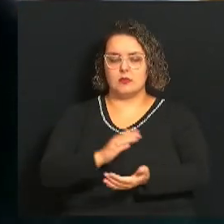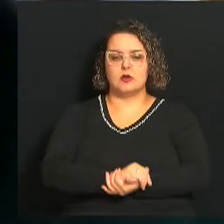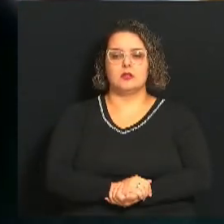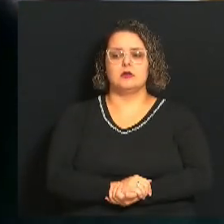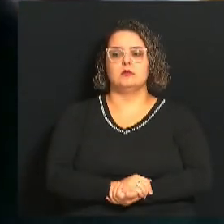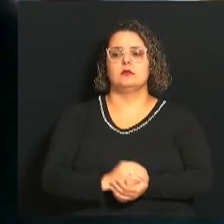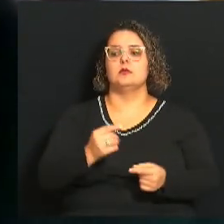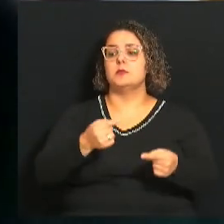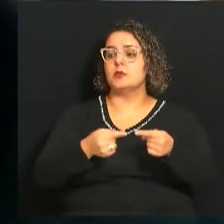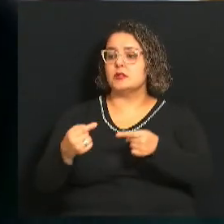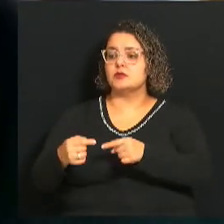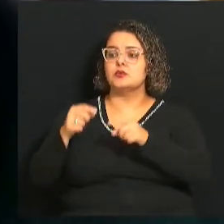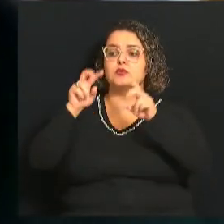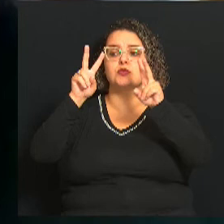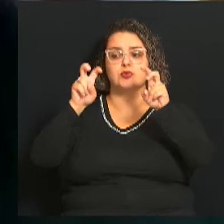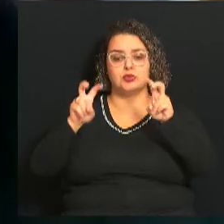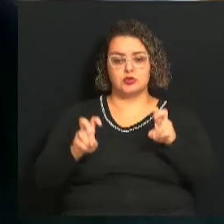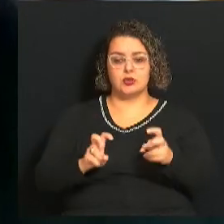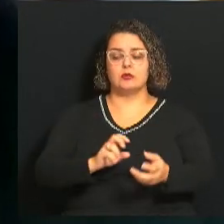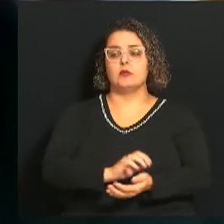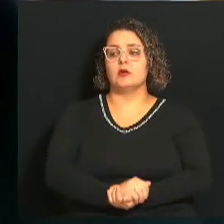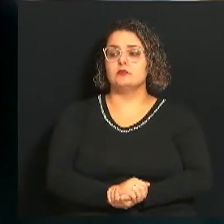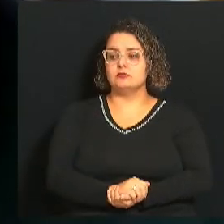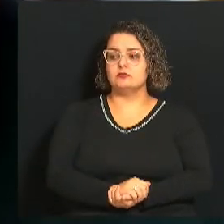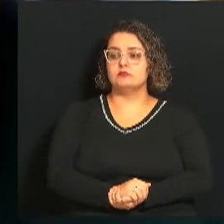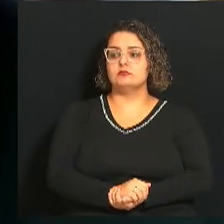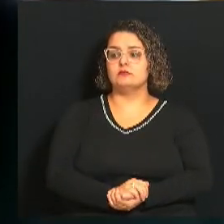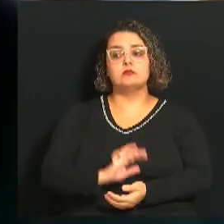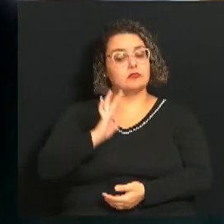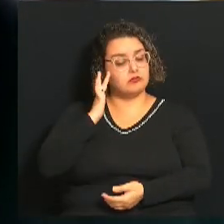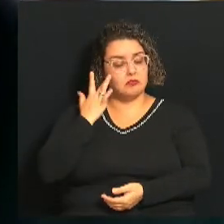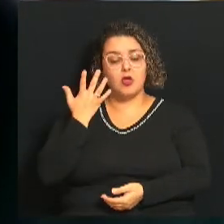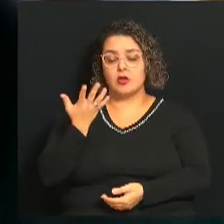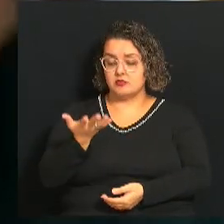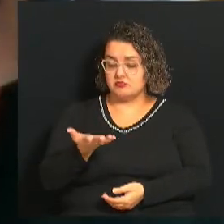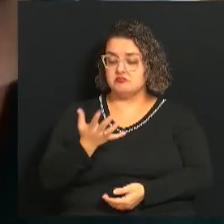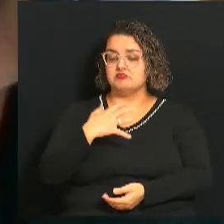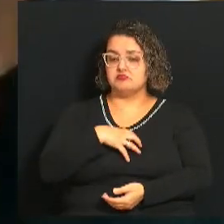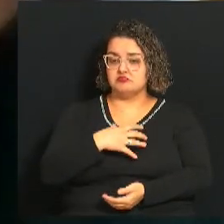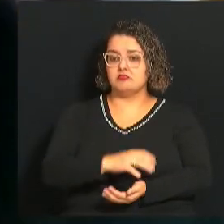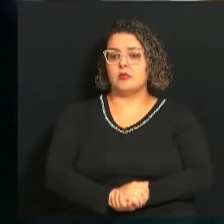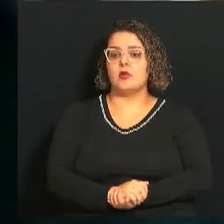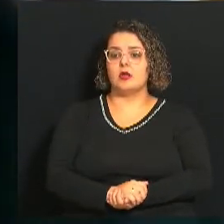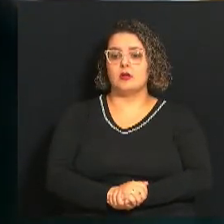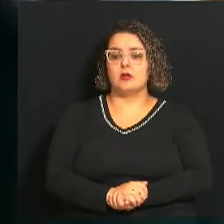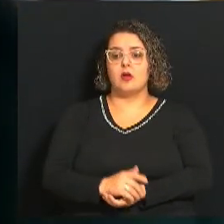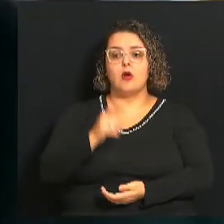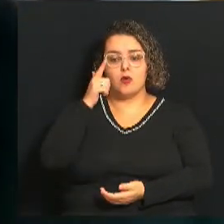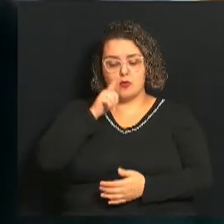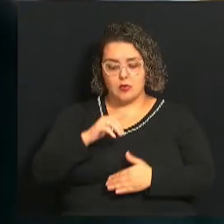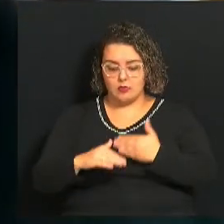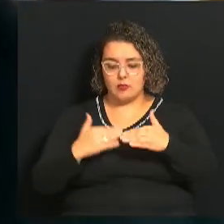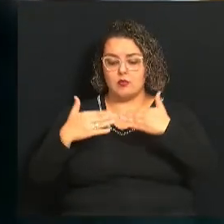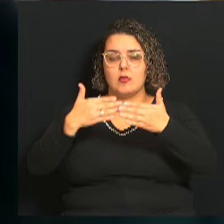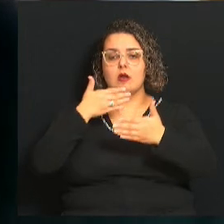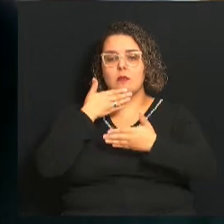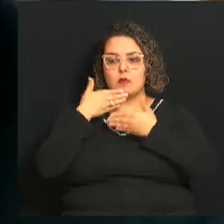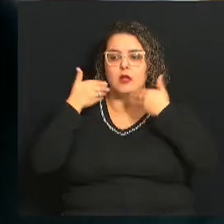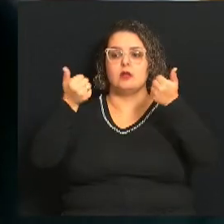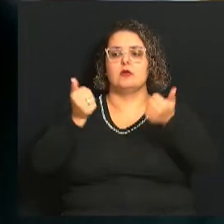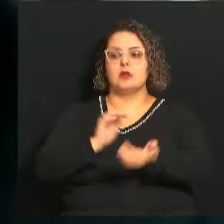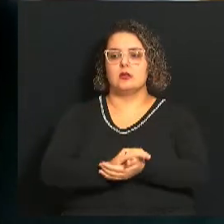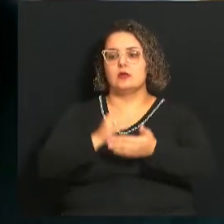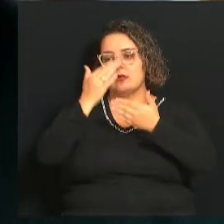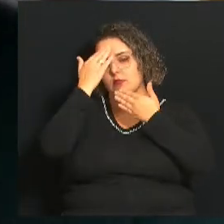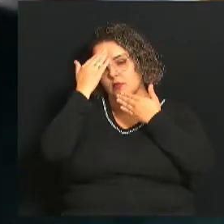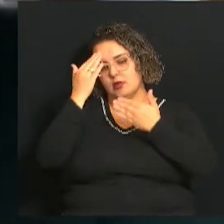discutir o tema, e eu acho que é dessa forma que a gente constrói melhorias. Obrigado